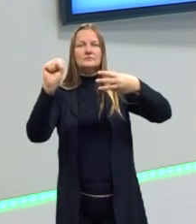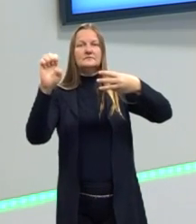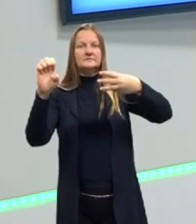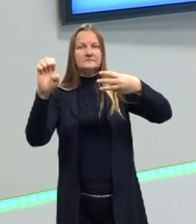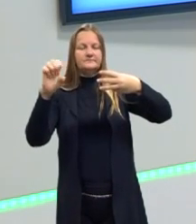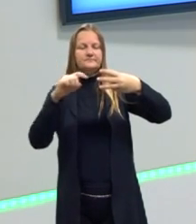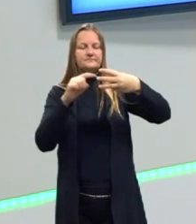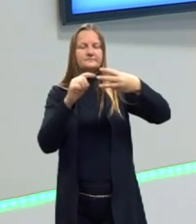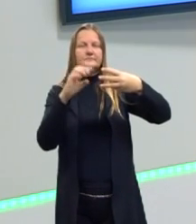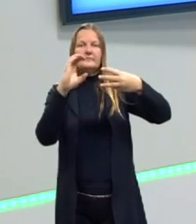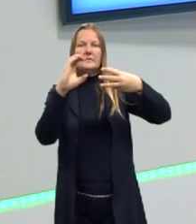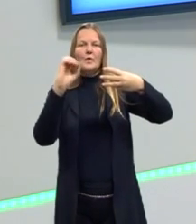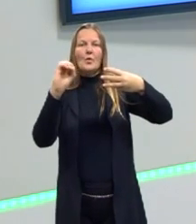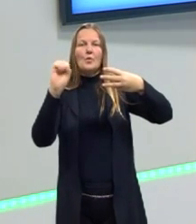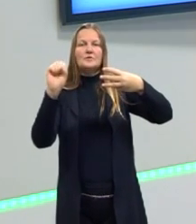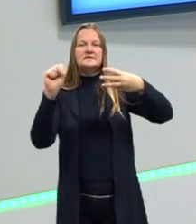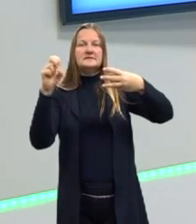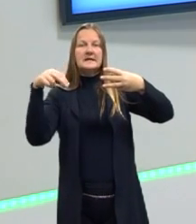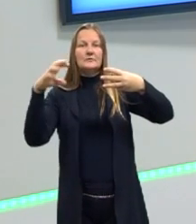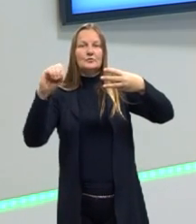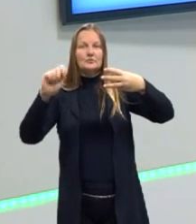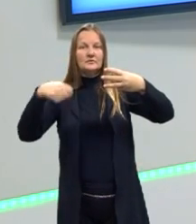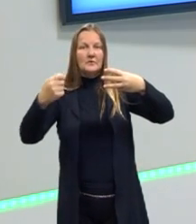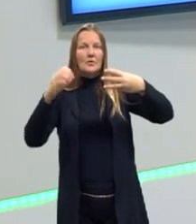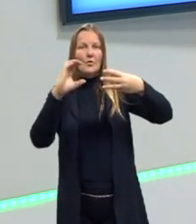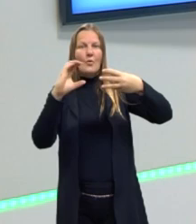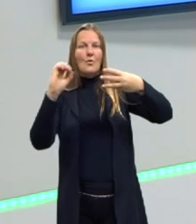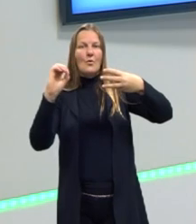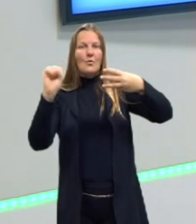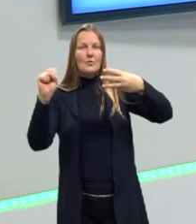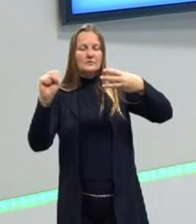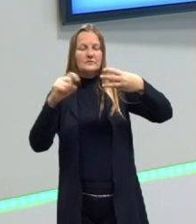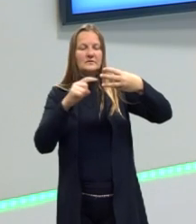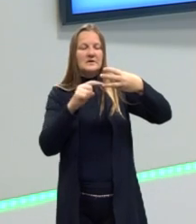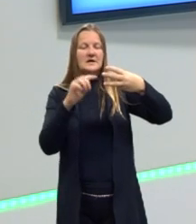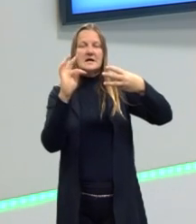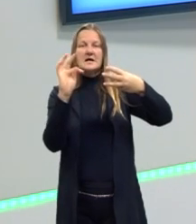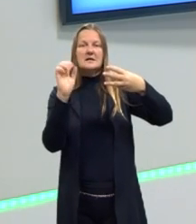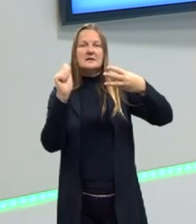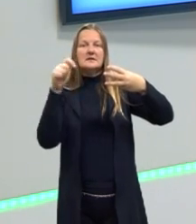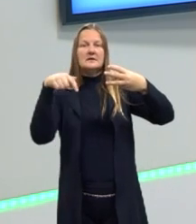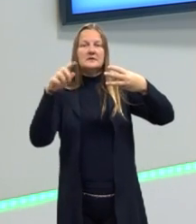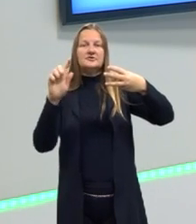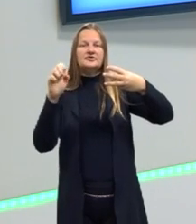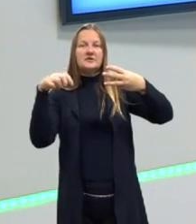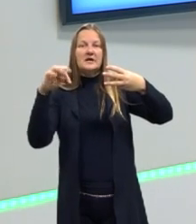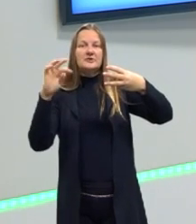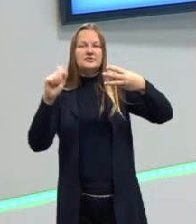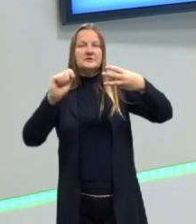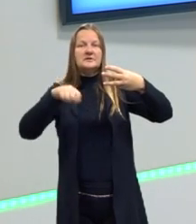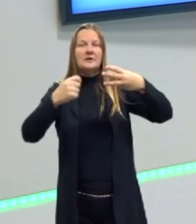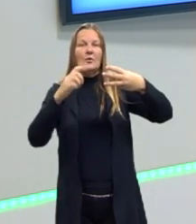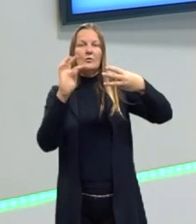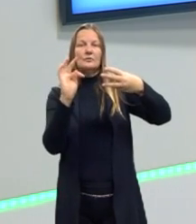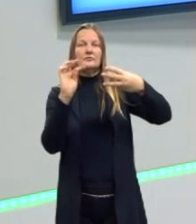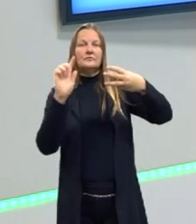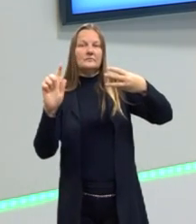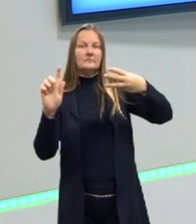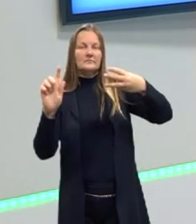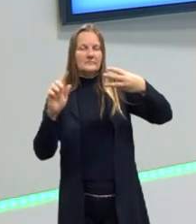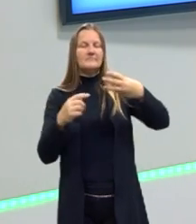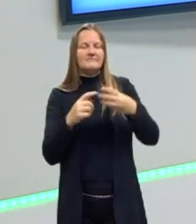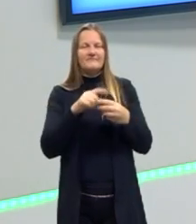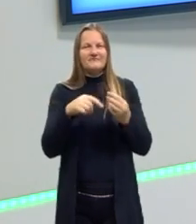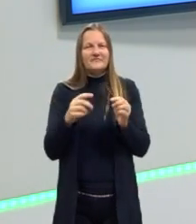trigonométricas que nós Já estudamos então equação trigonométrica basicamente tem uma